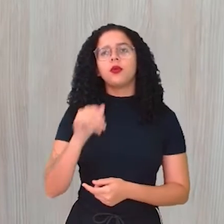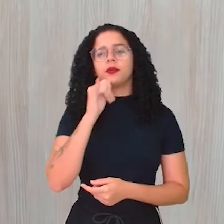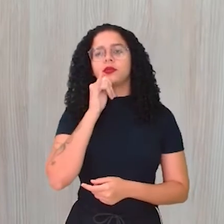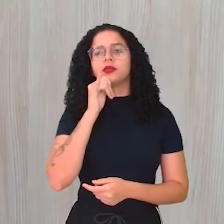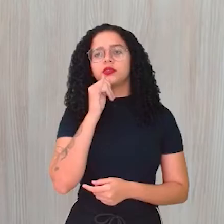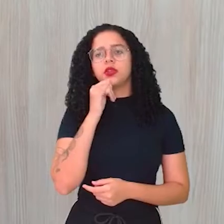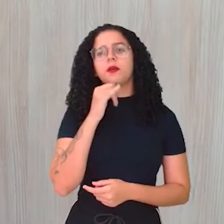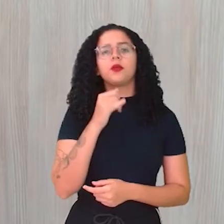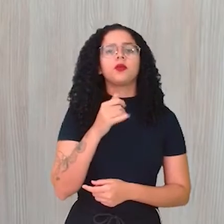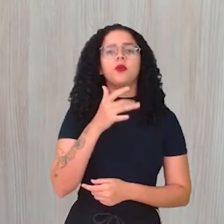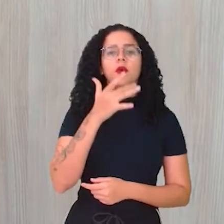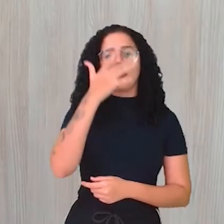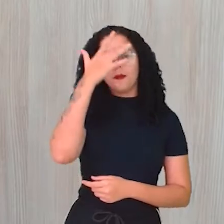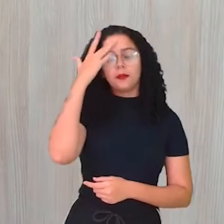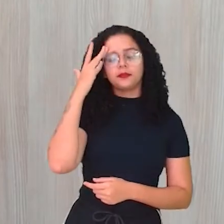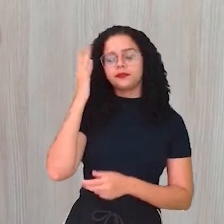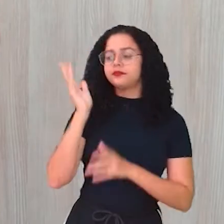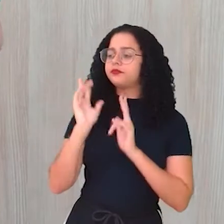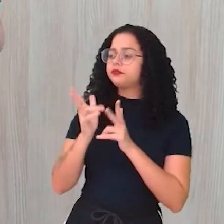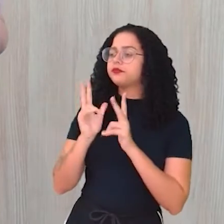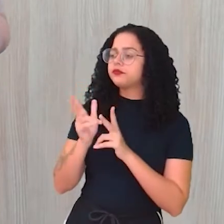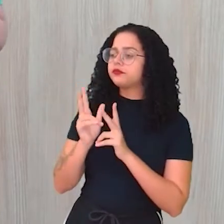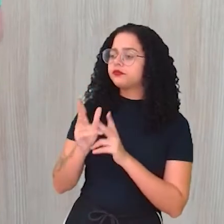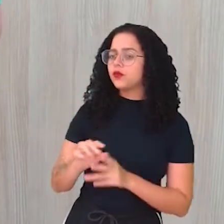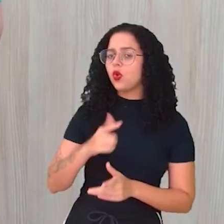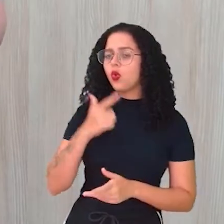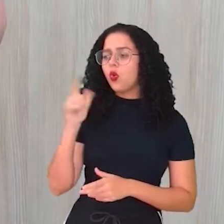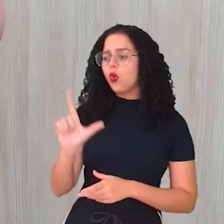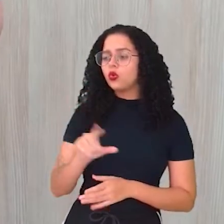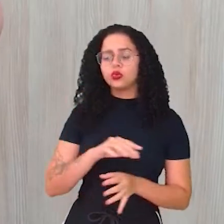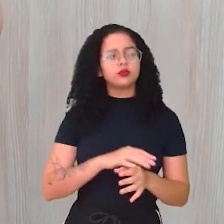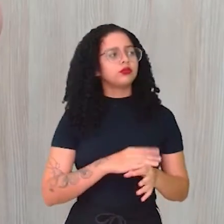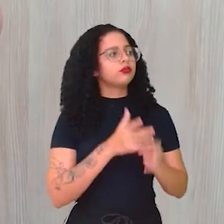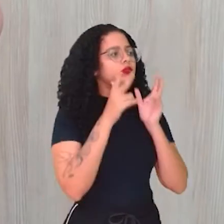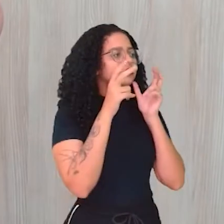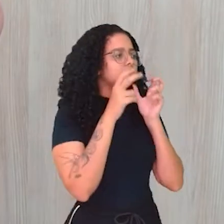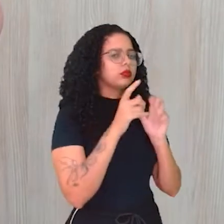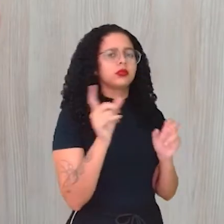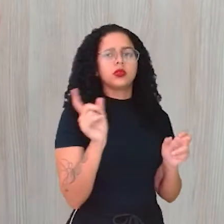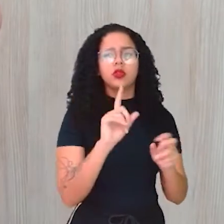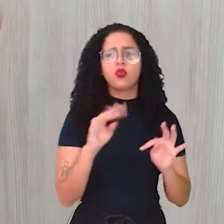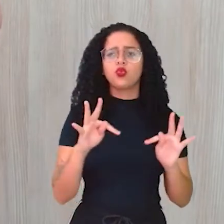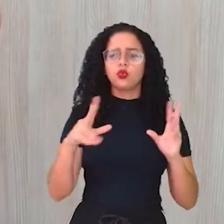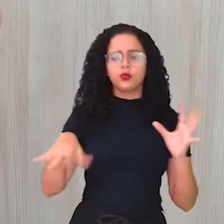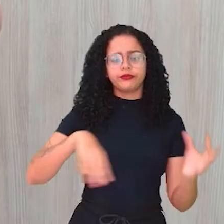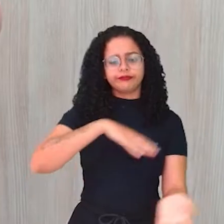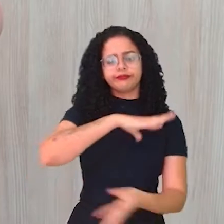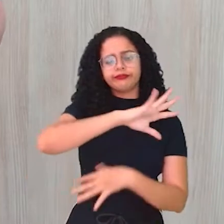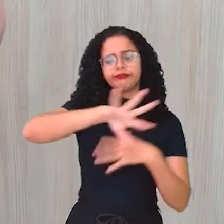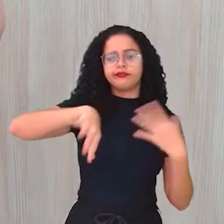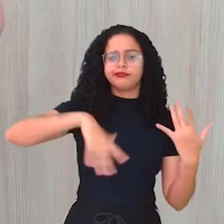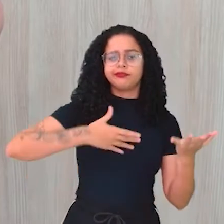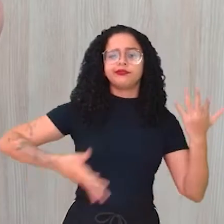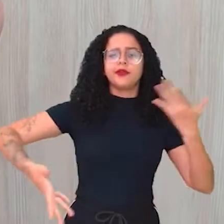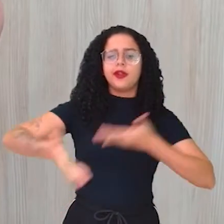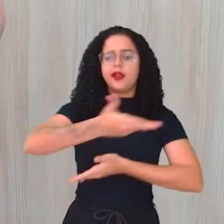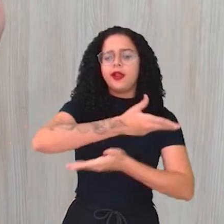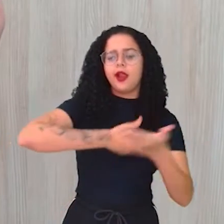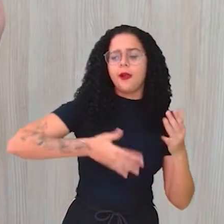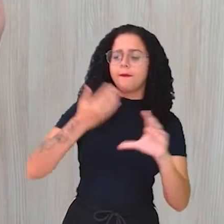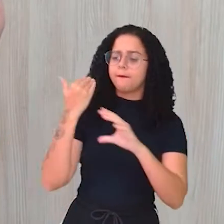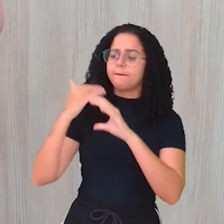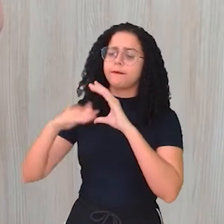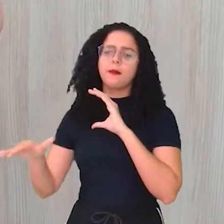vem de um e vai para outros, né? E ponto, e para. Tá todo mundo nesse meio aí, ou seja, a gente manda a mensagem, a gente recebe. Então,